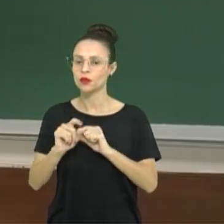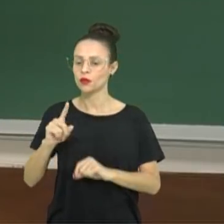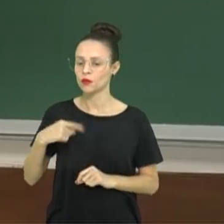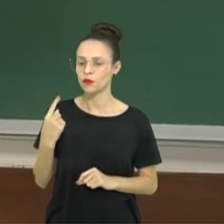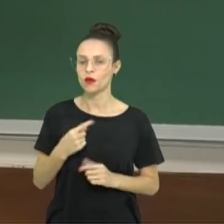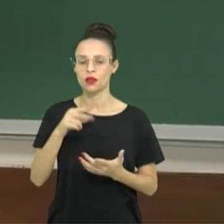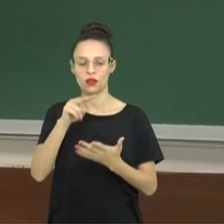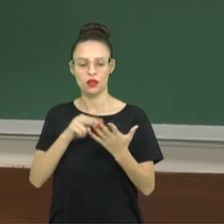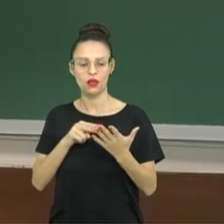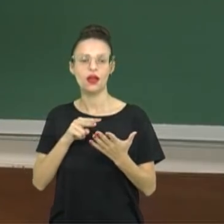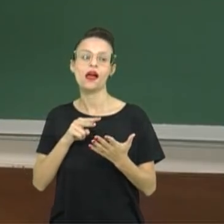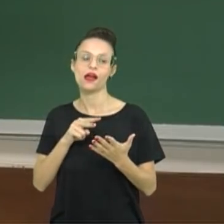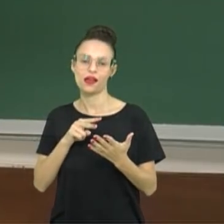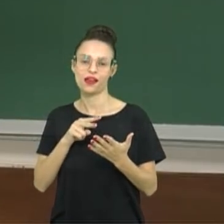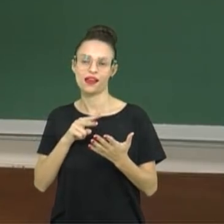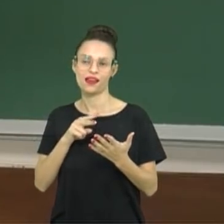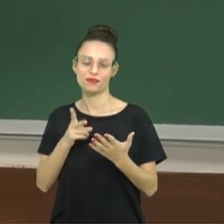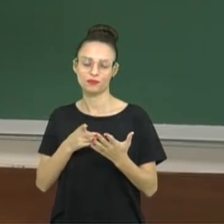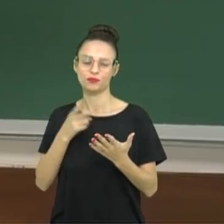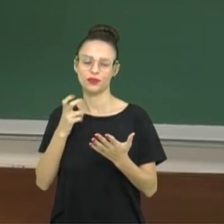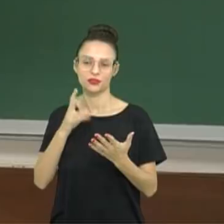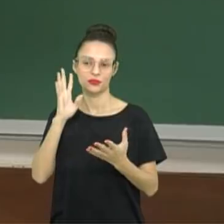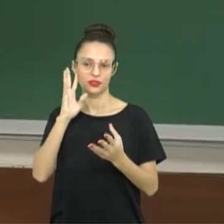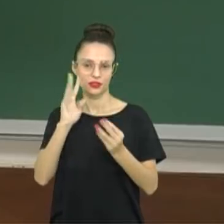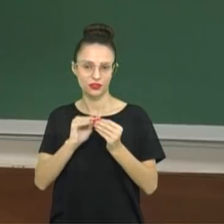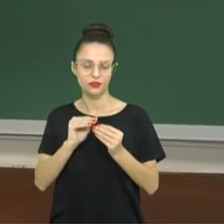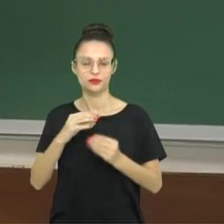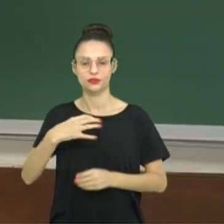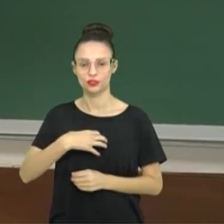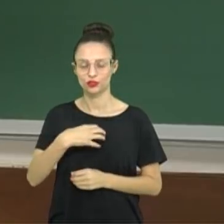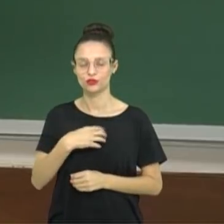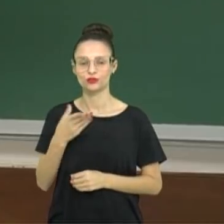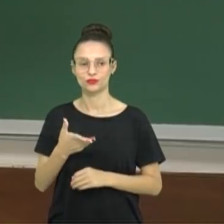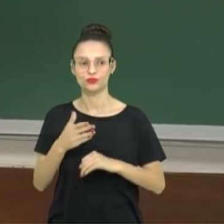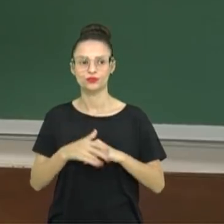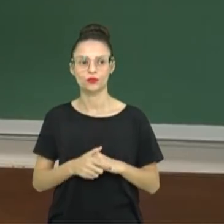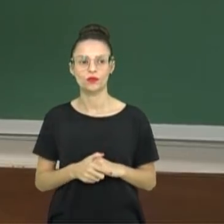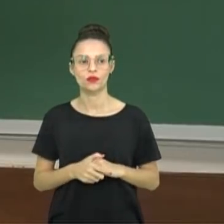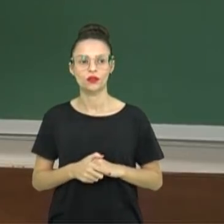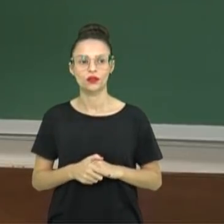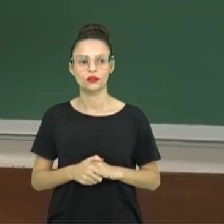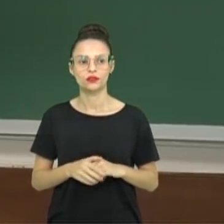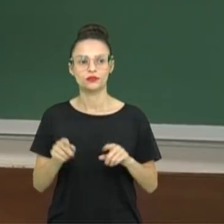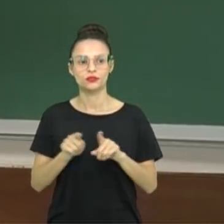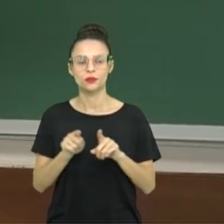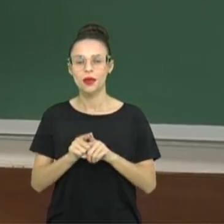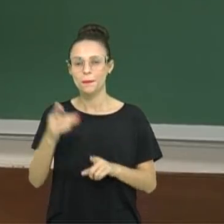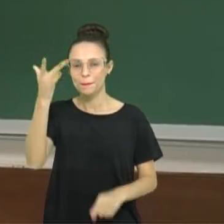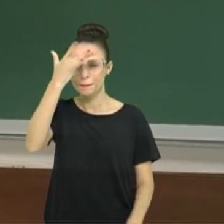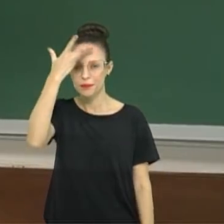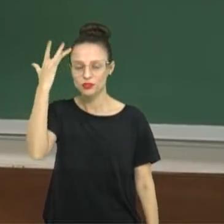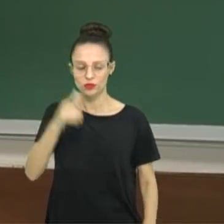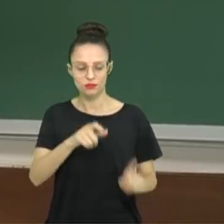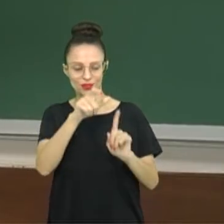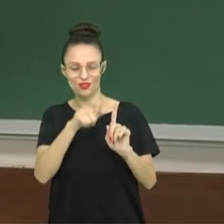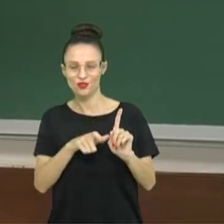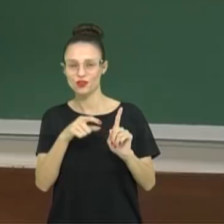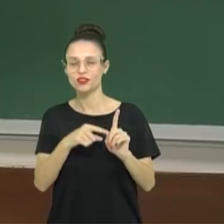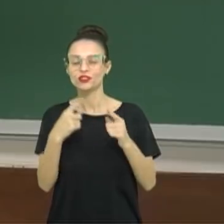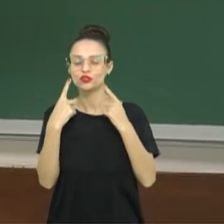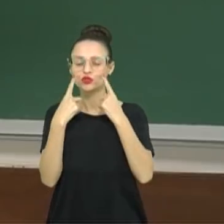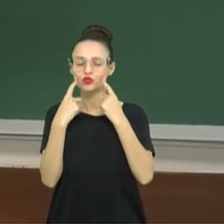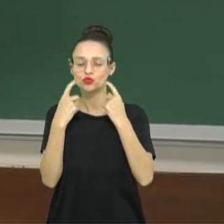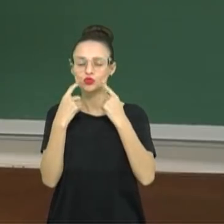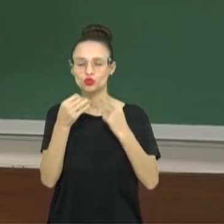leitores, possamos completar o sentido daquilo, né? Nós temos o balãozinho quando o personagem está